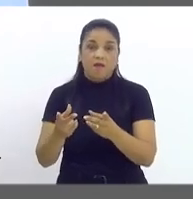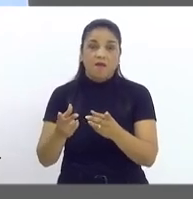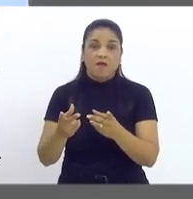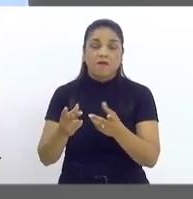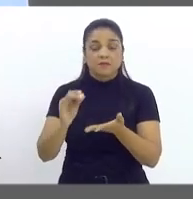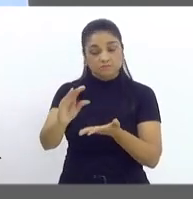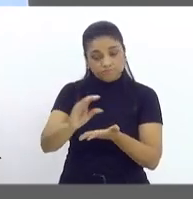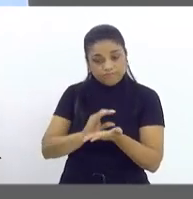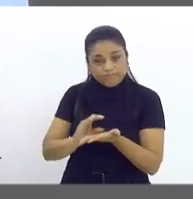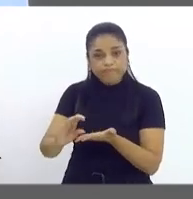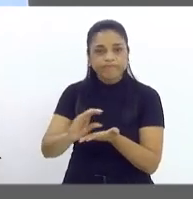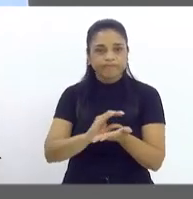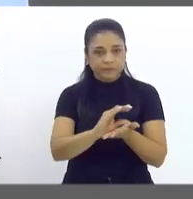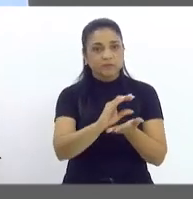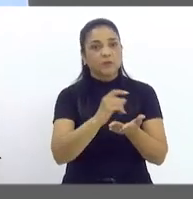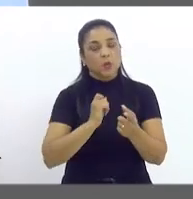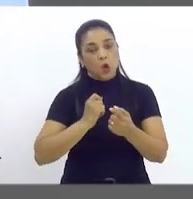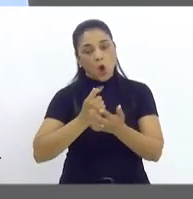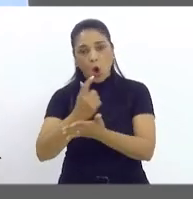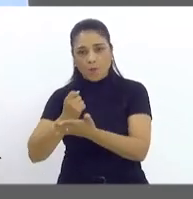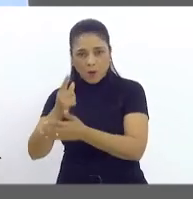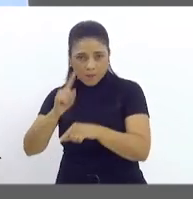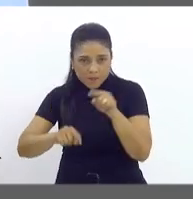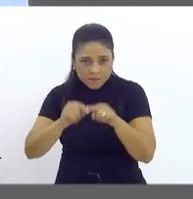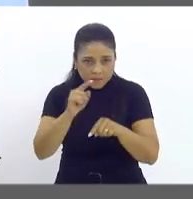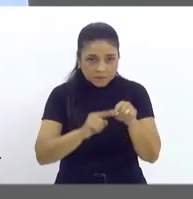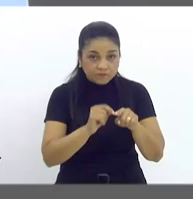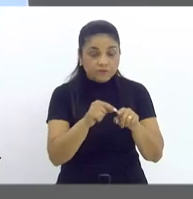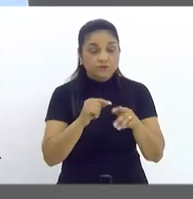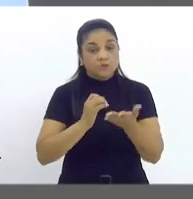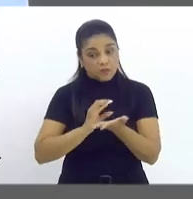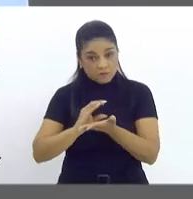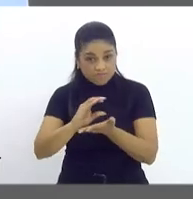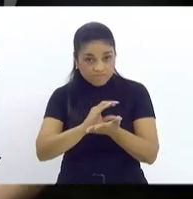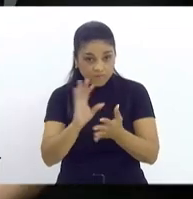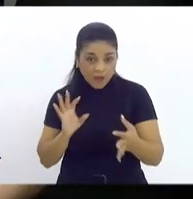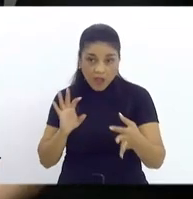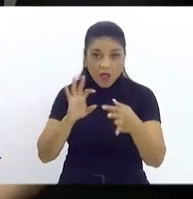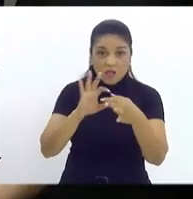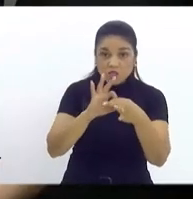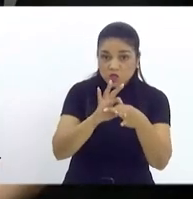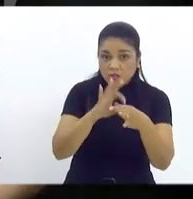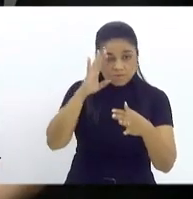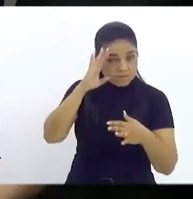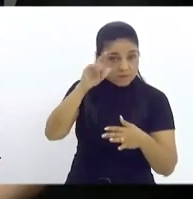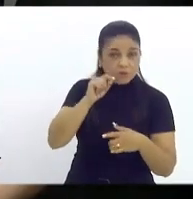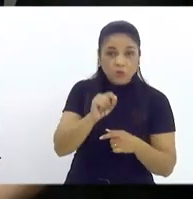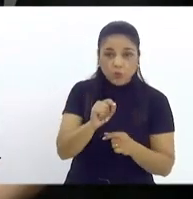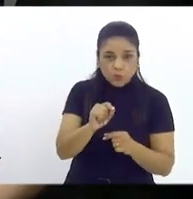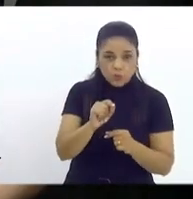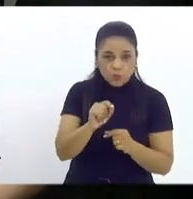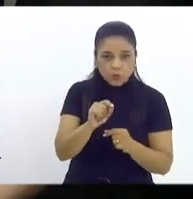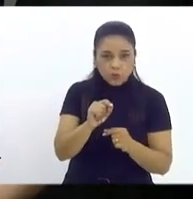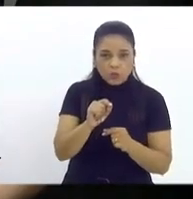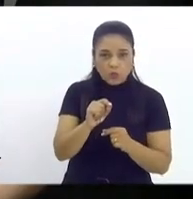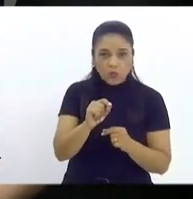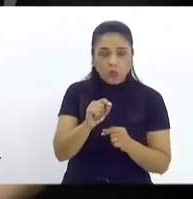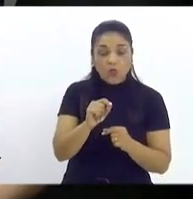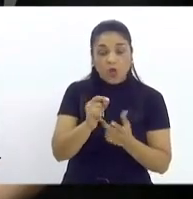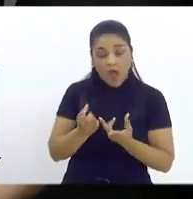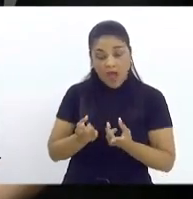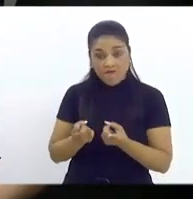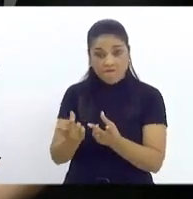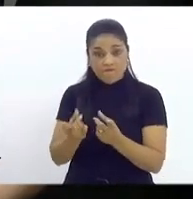investimentos que ela faz. Porém, esses investimentos eles têm que estar associados à questão do volume de